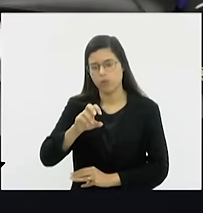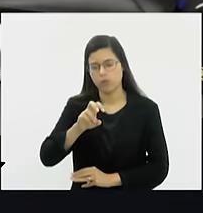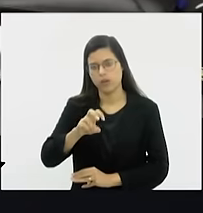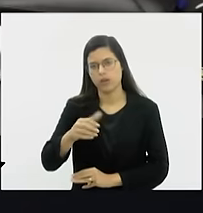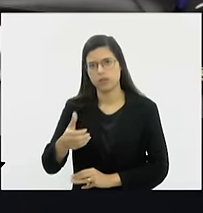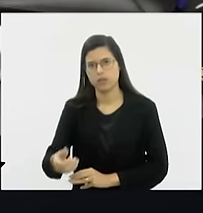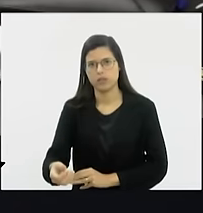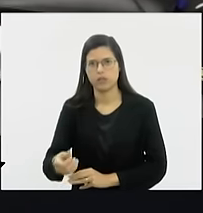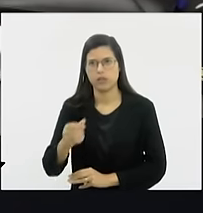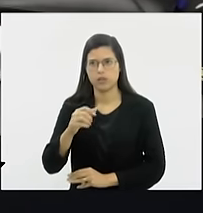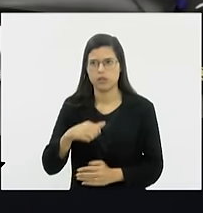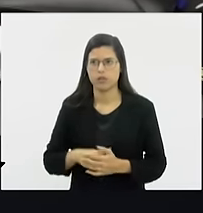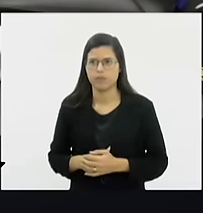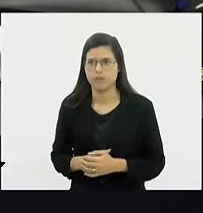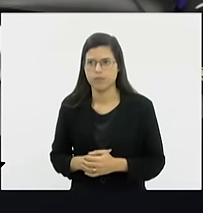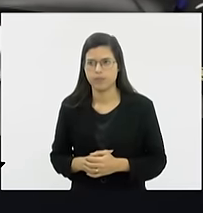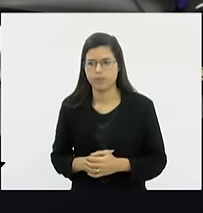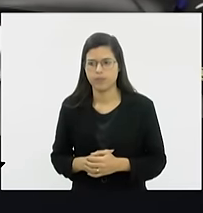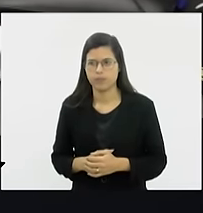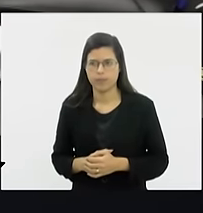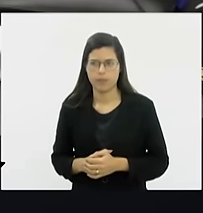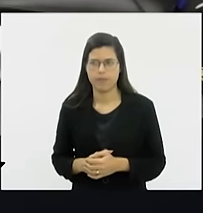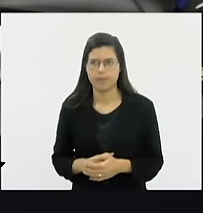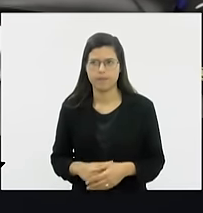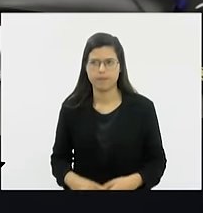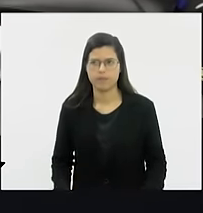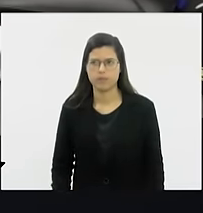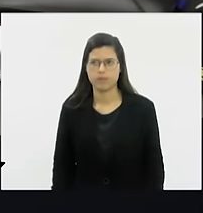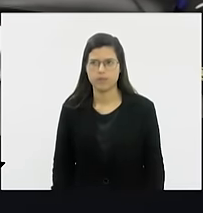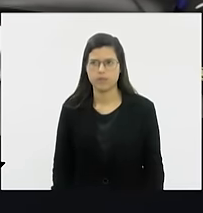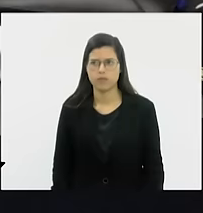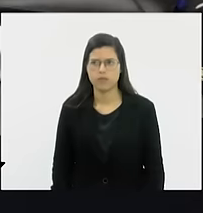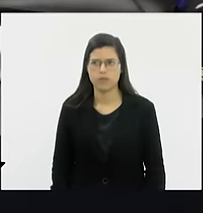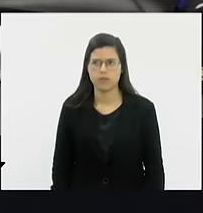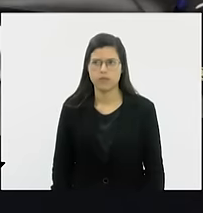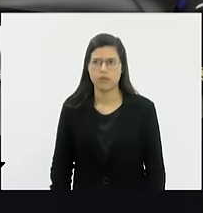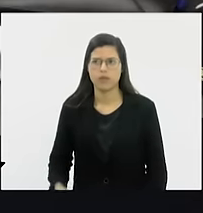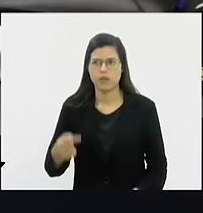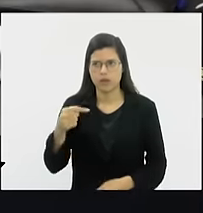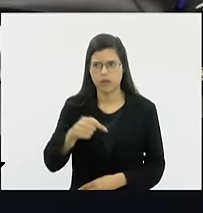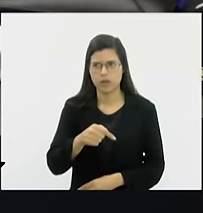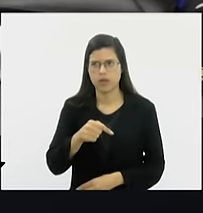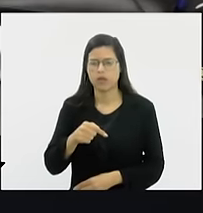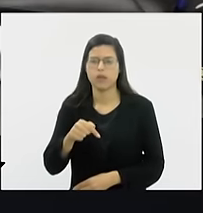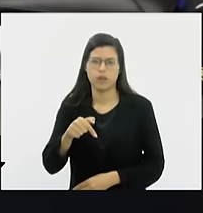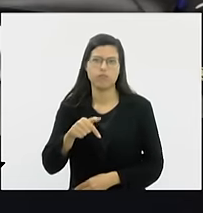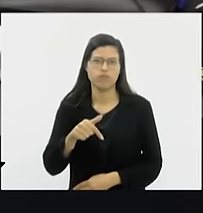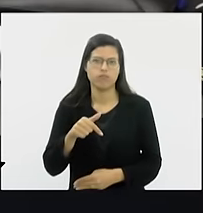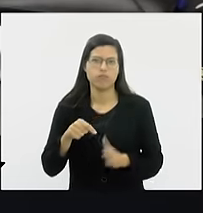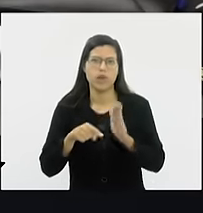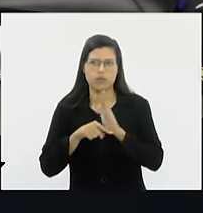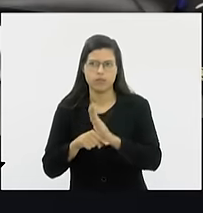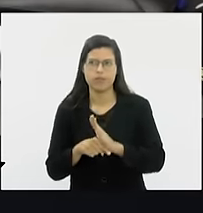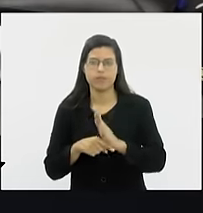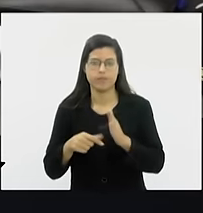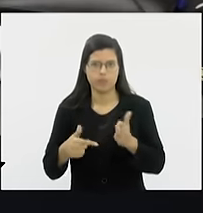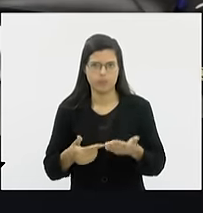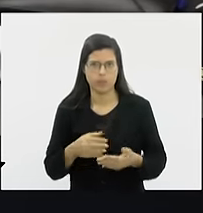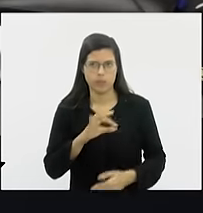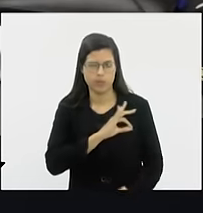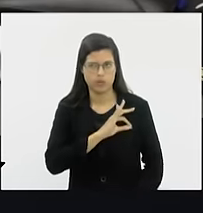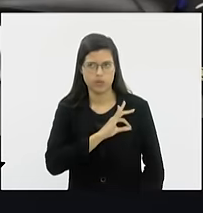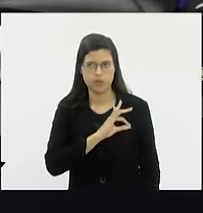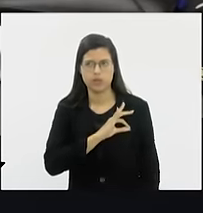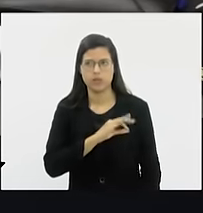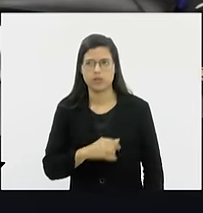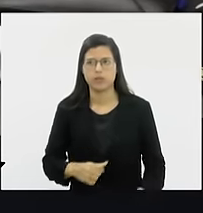9.503/97 CTB. Eu vim aqui até... ficamos de alinhar junto ao Estado-Maior da Polícia, porque,